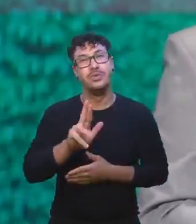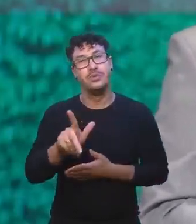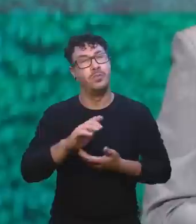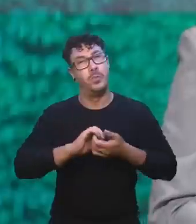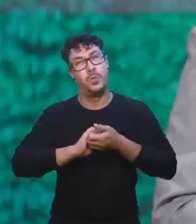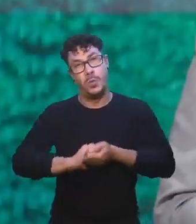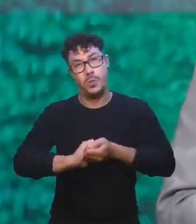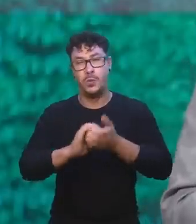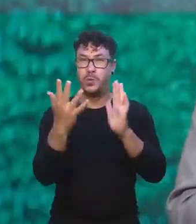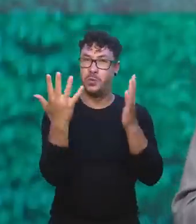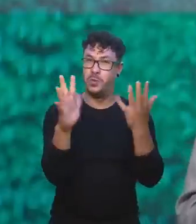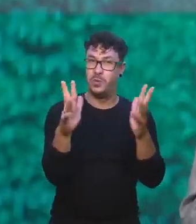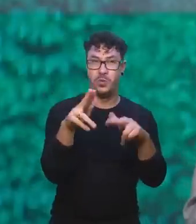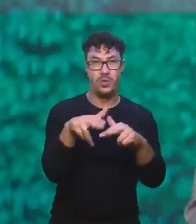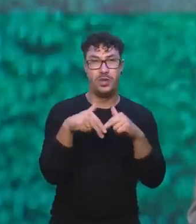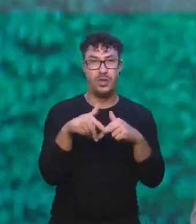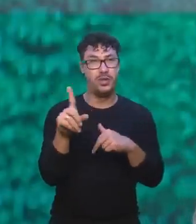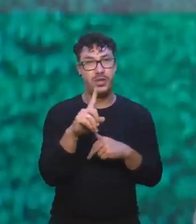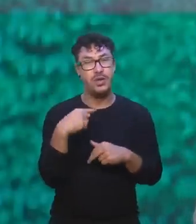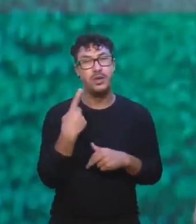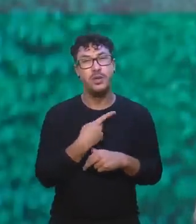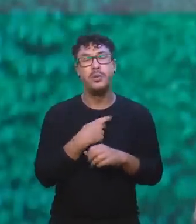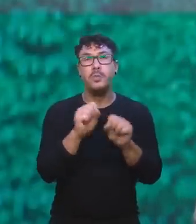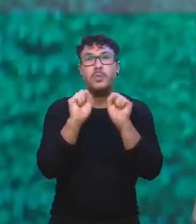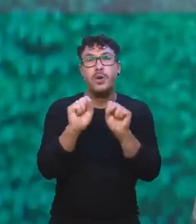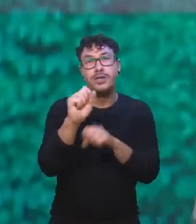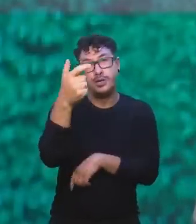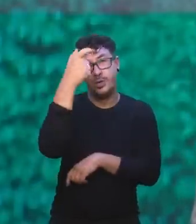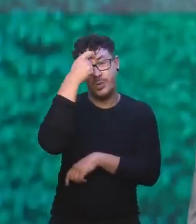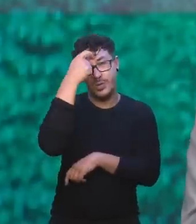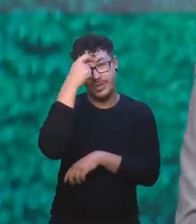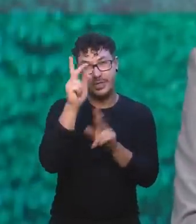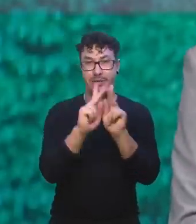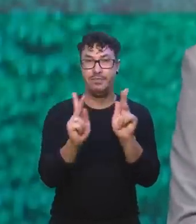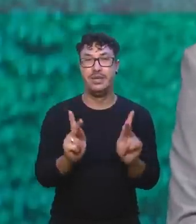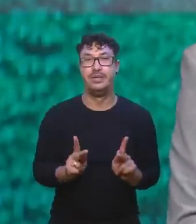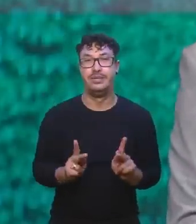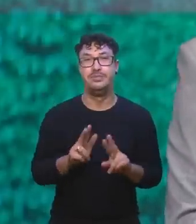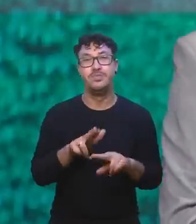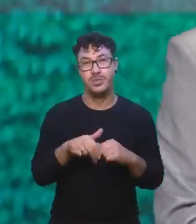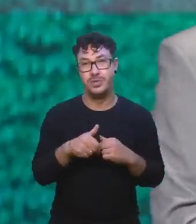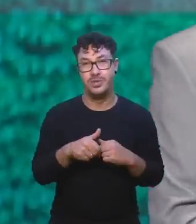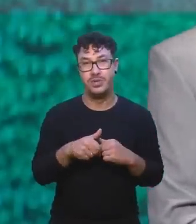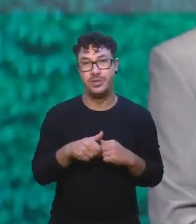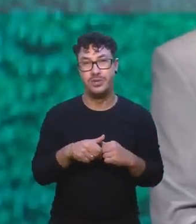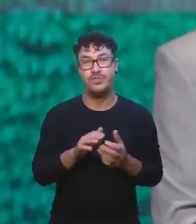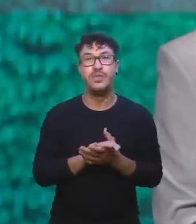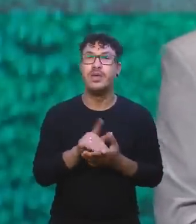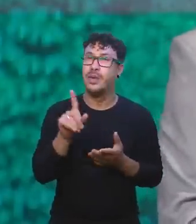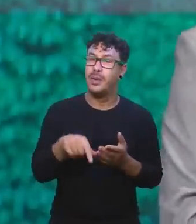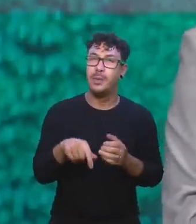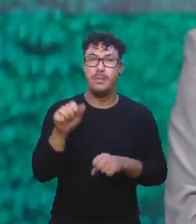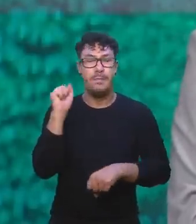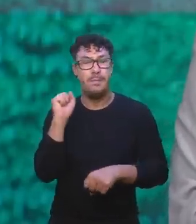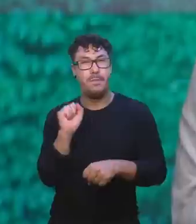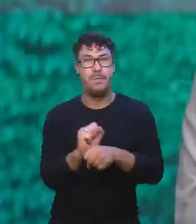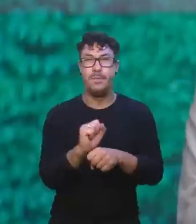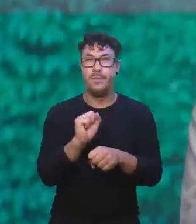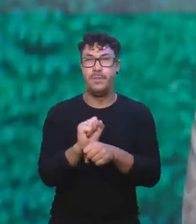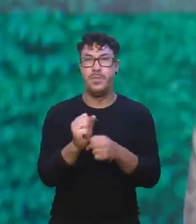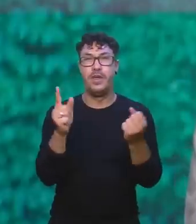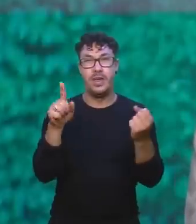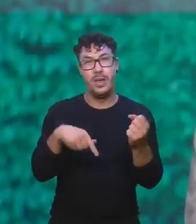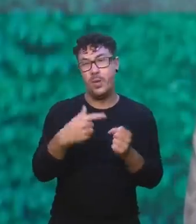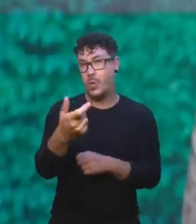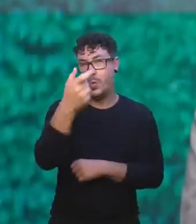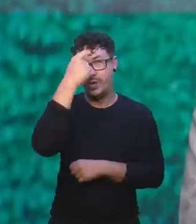cumprimentem, mas para que possamos estar com a consciência em paz. Este é o nosso prêmio. É o maior galardão do homem de bem, é a